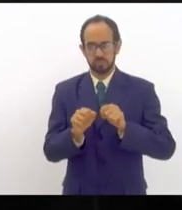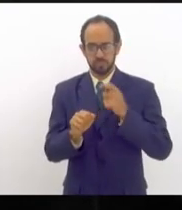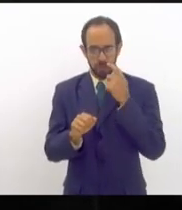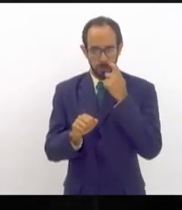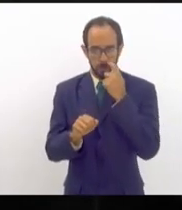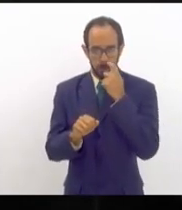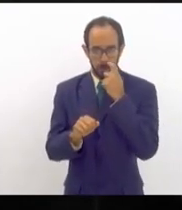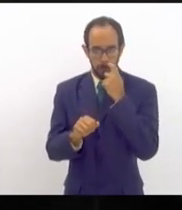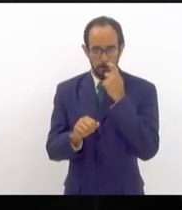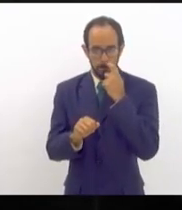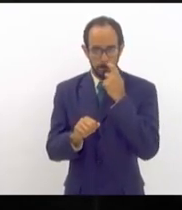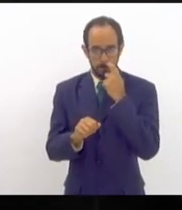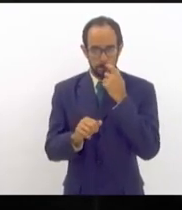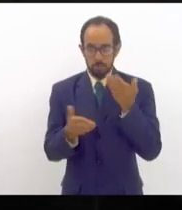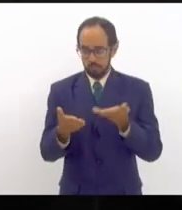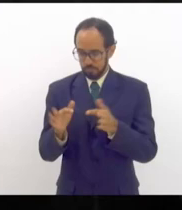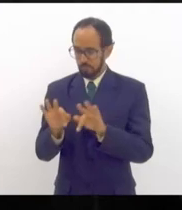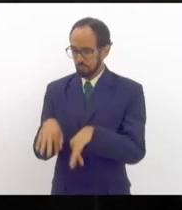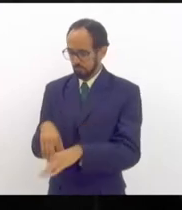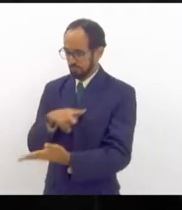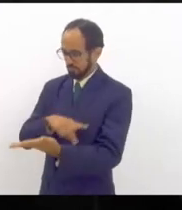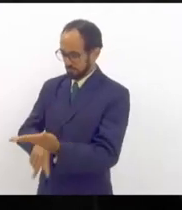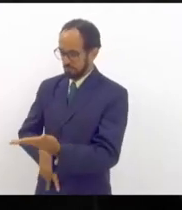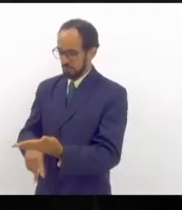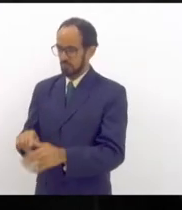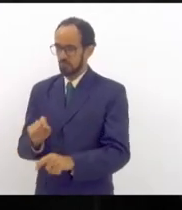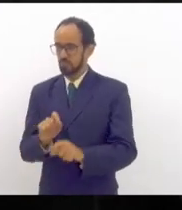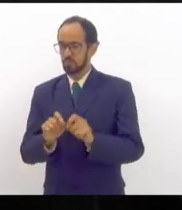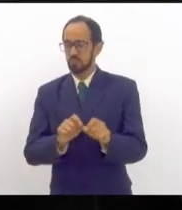e para terminar a senhora presidente